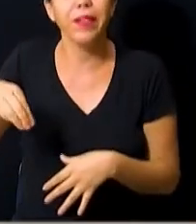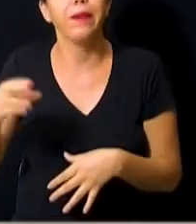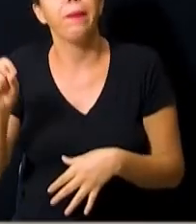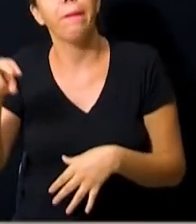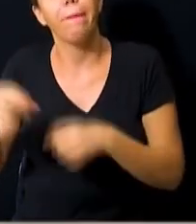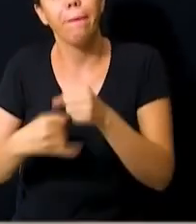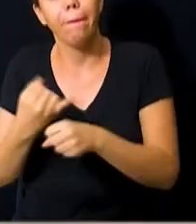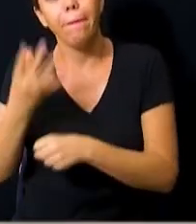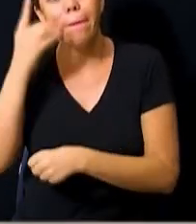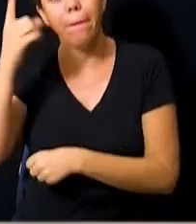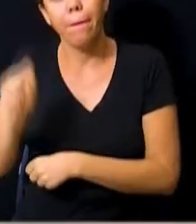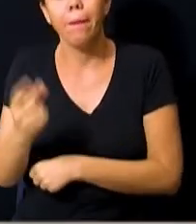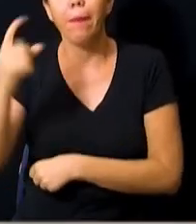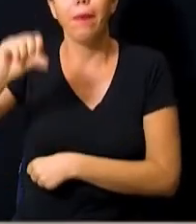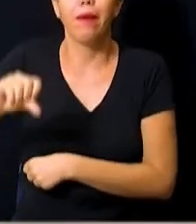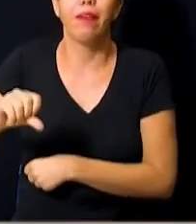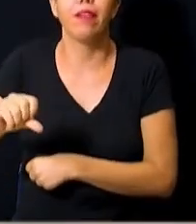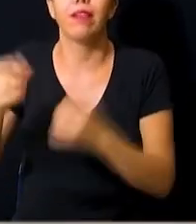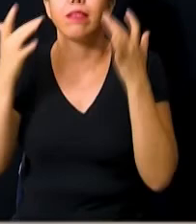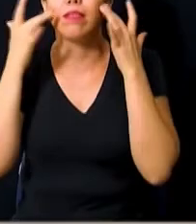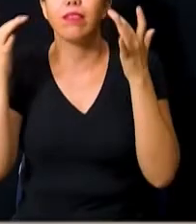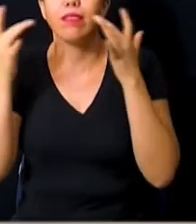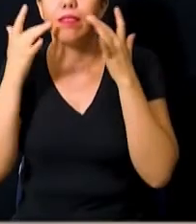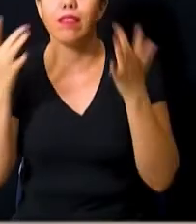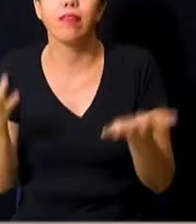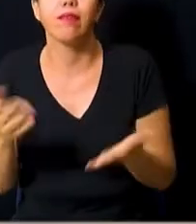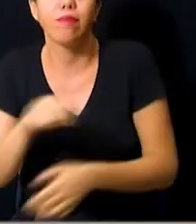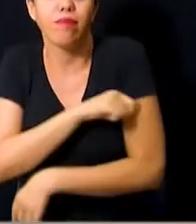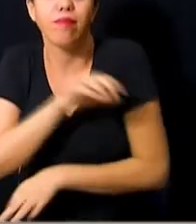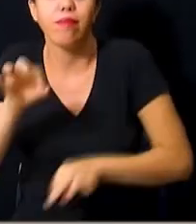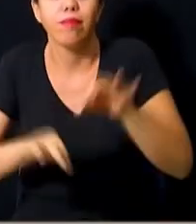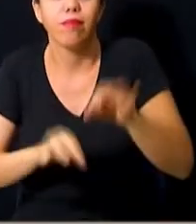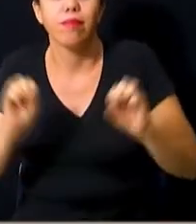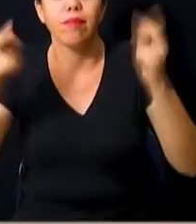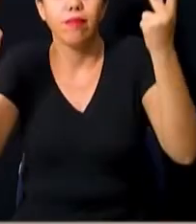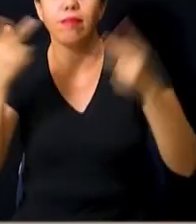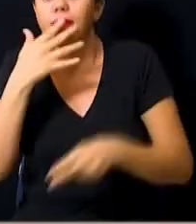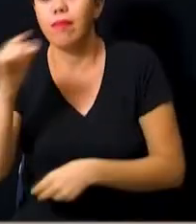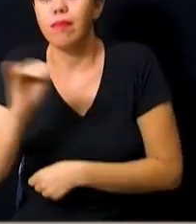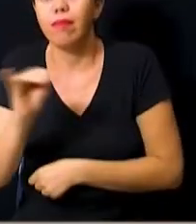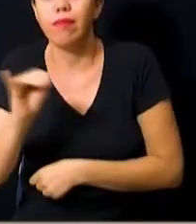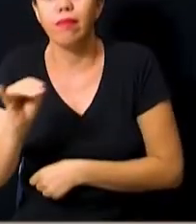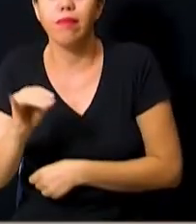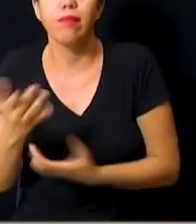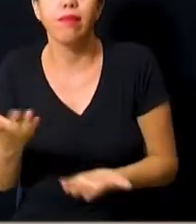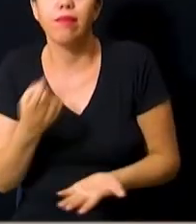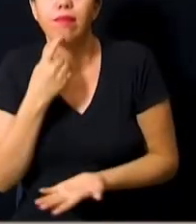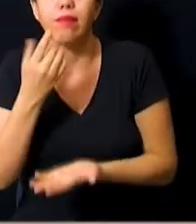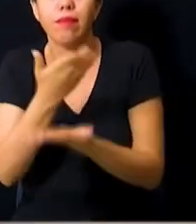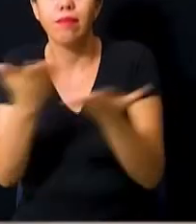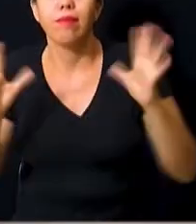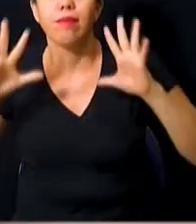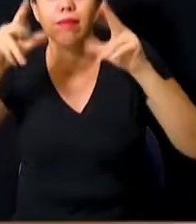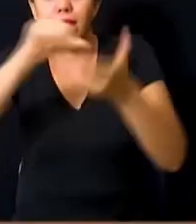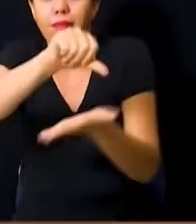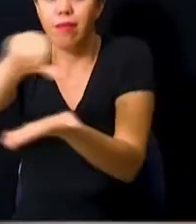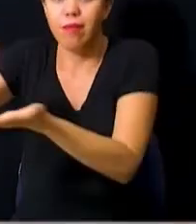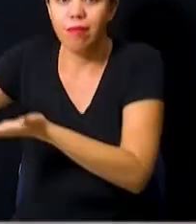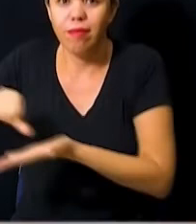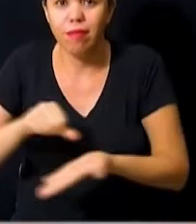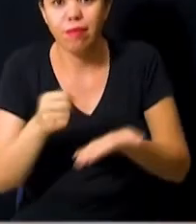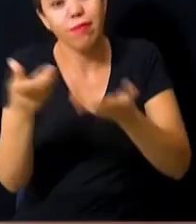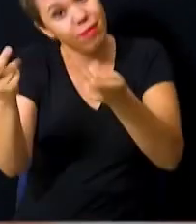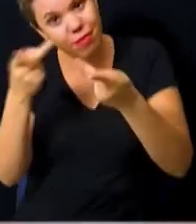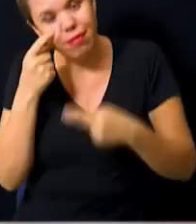Tá On, dias 18 e 19, no Teatro Oficina do Estudante, aí no Shopping Iguatemi de Campinas. Você de Campinas, você de toda a